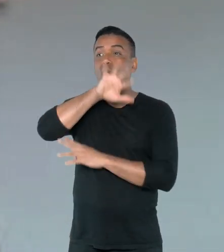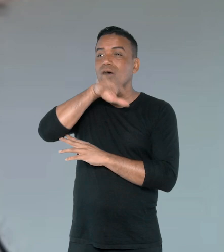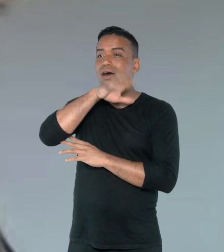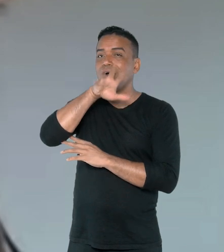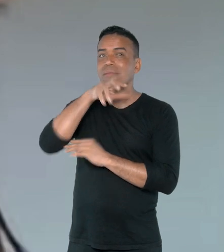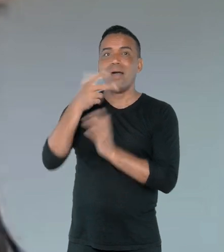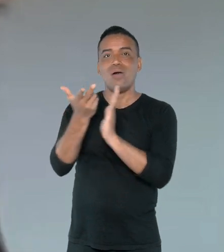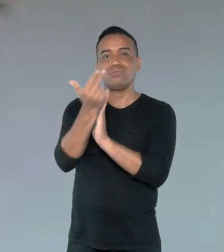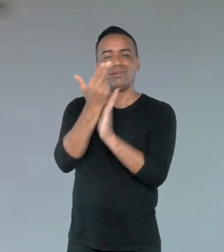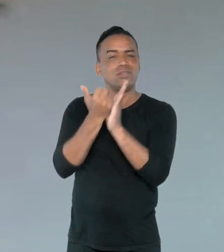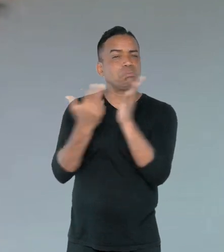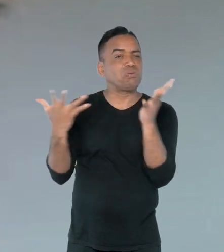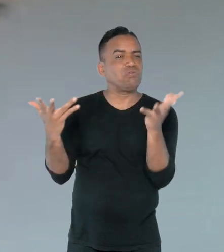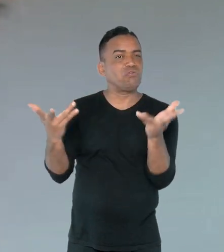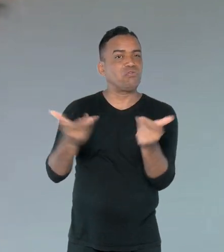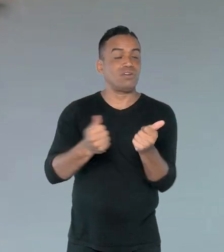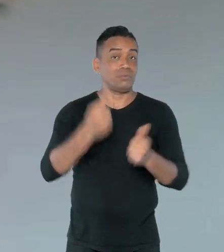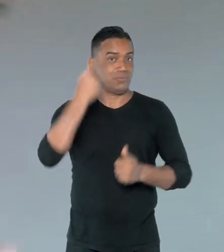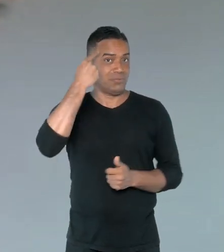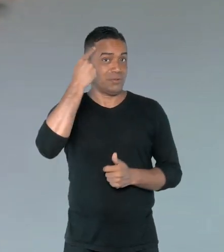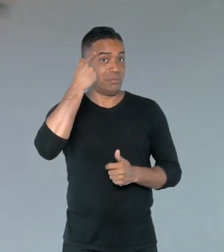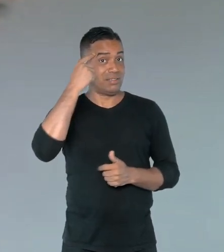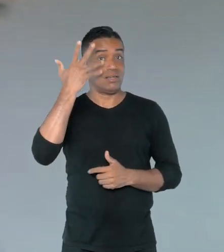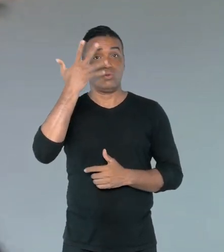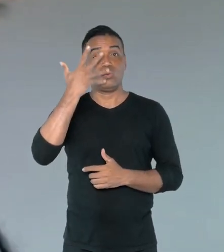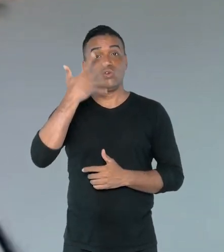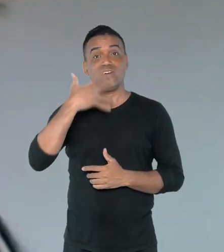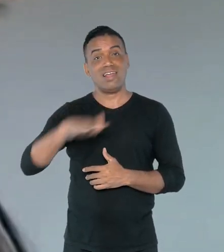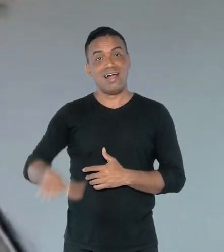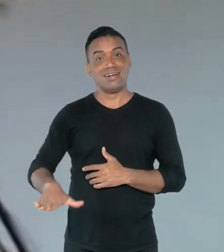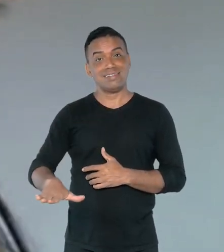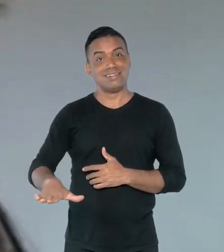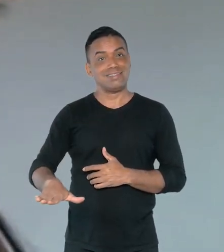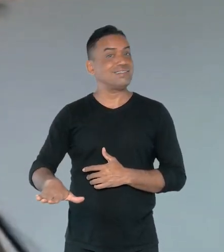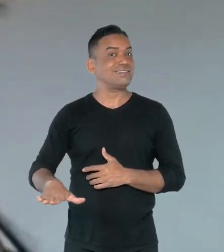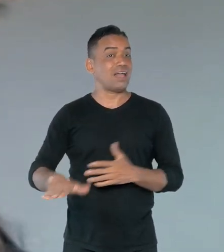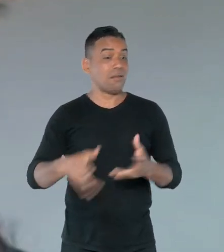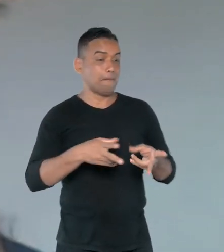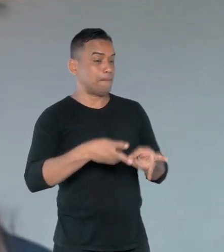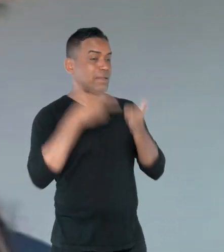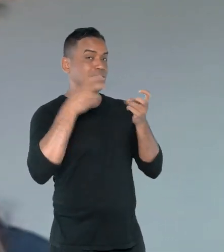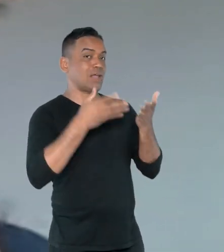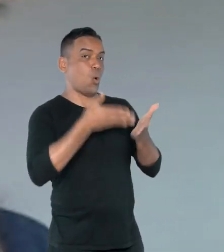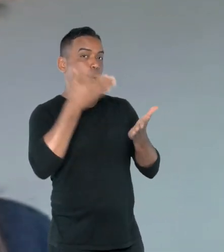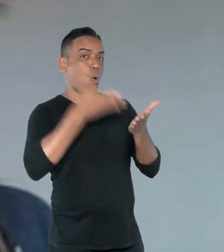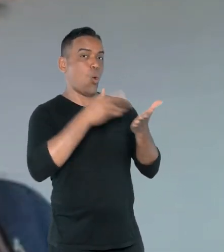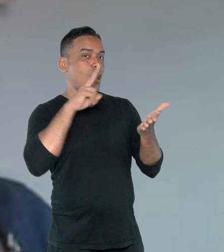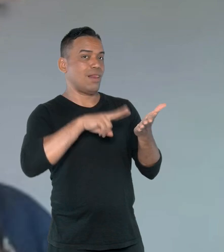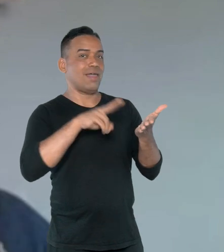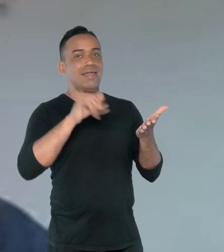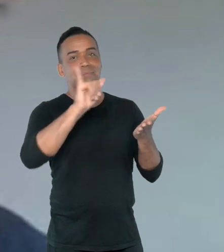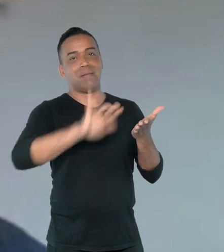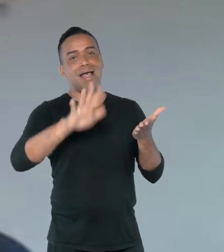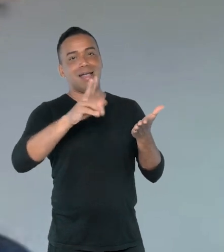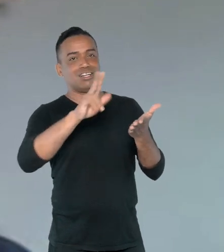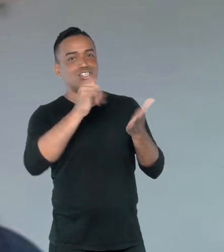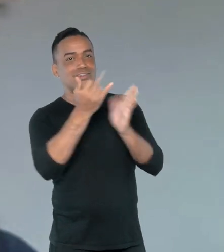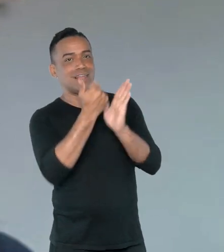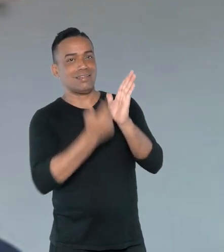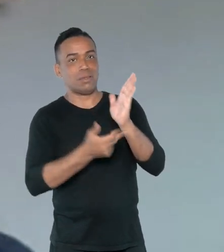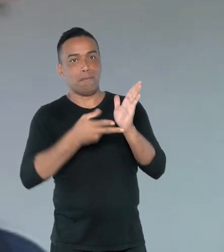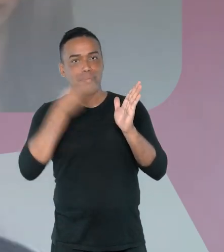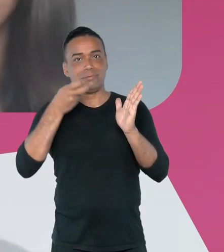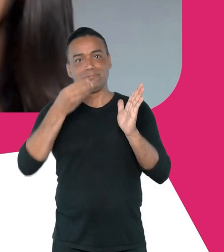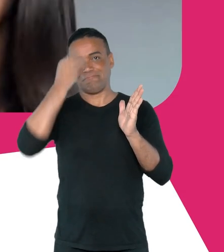assim, pensando mesmo nesse público para que a mensagem chegasse para eles também através das ilustrações. Uhum. E a